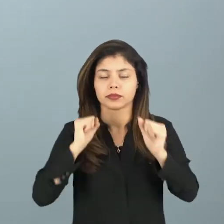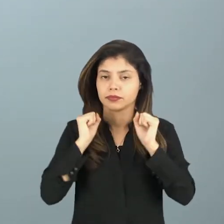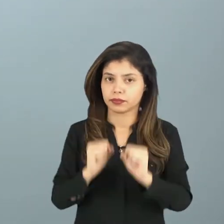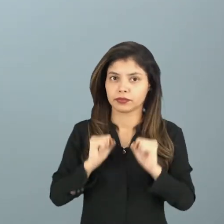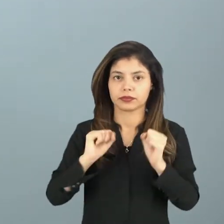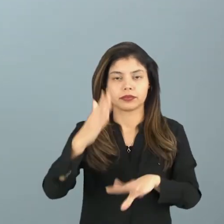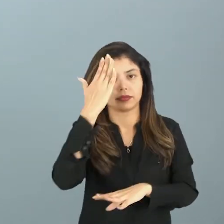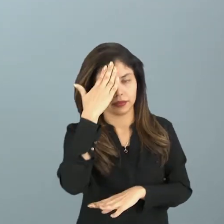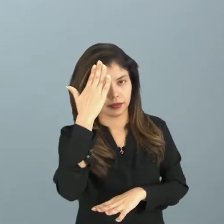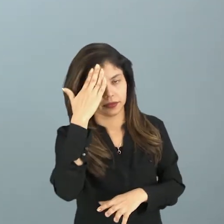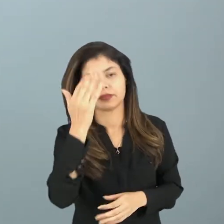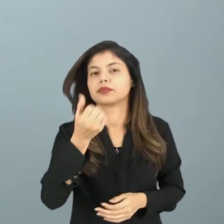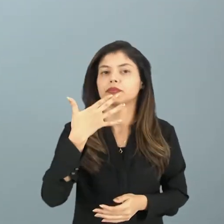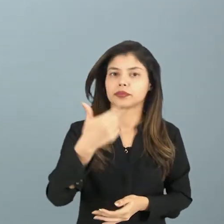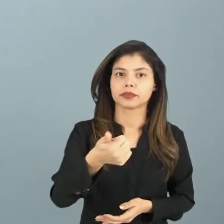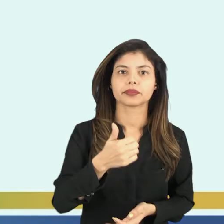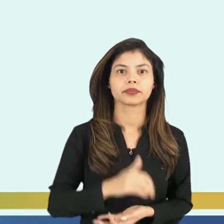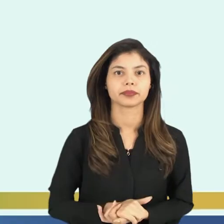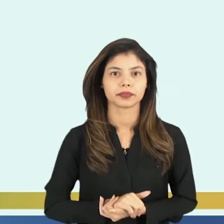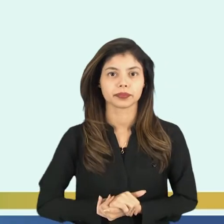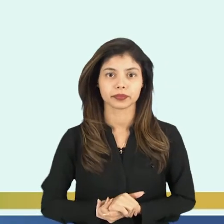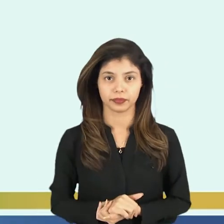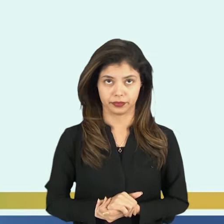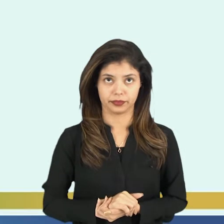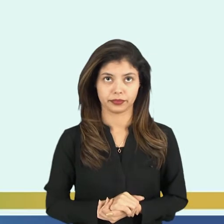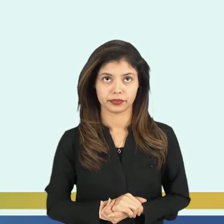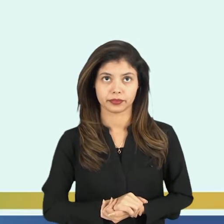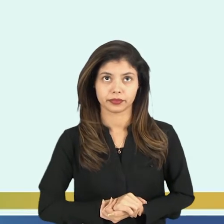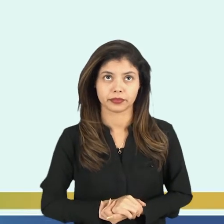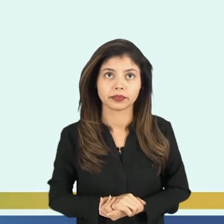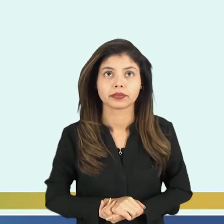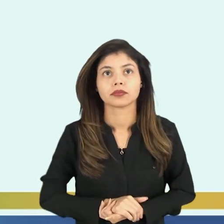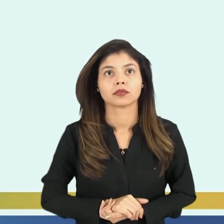possam entender. Tudo bem? Vamos lá.